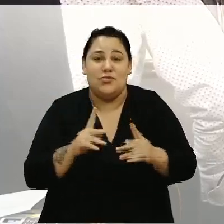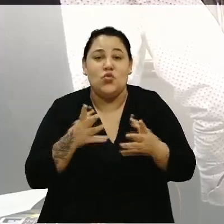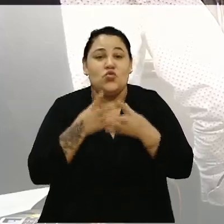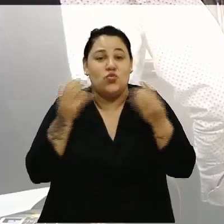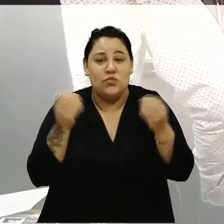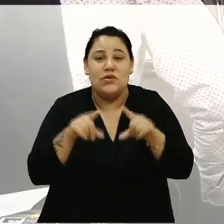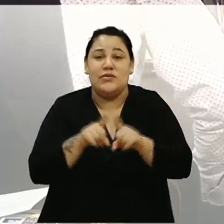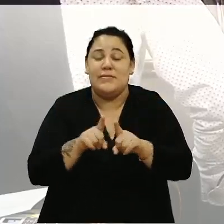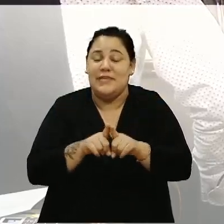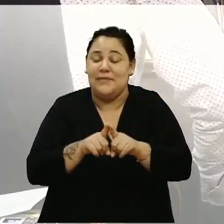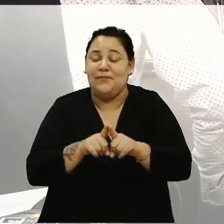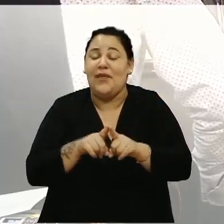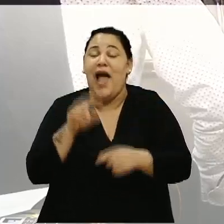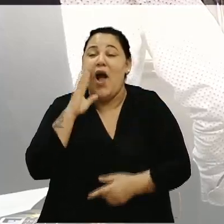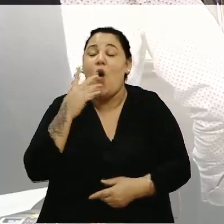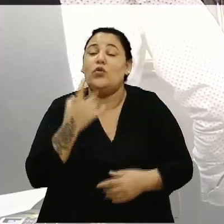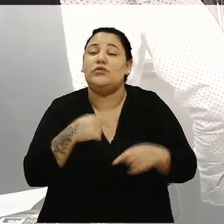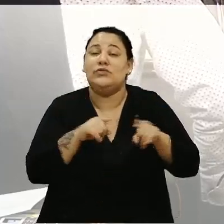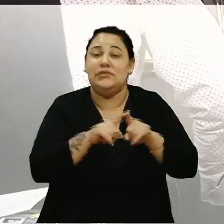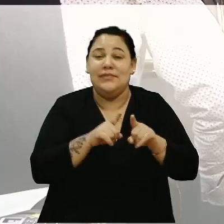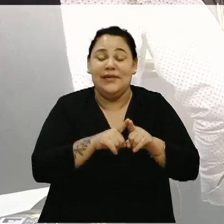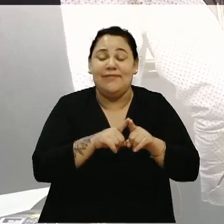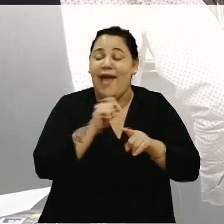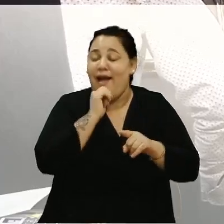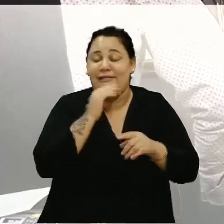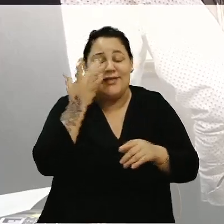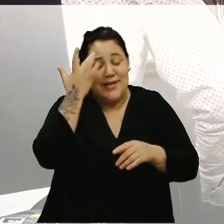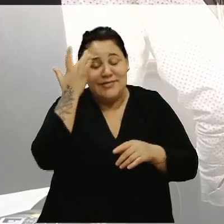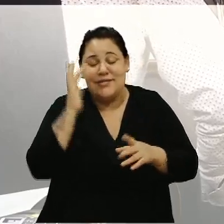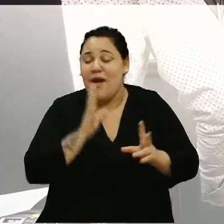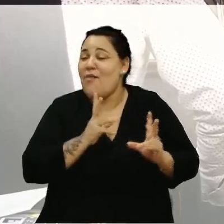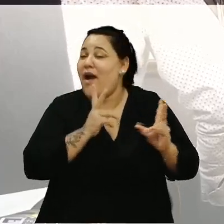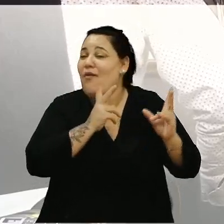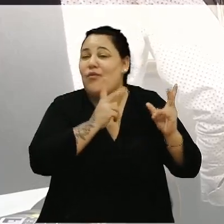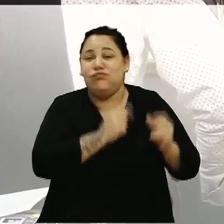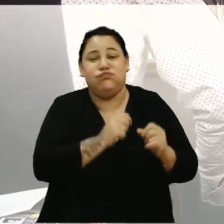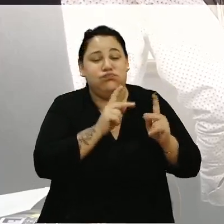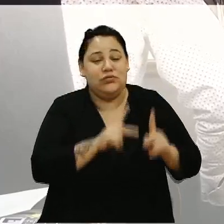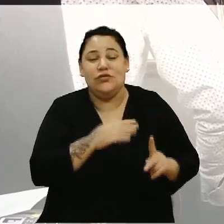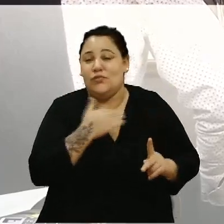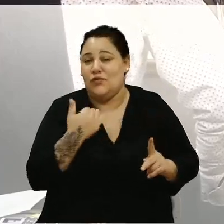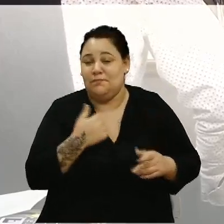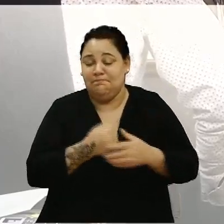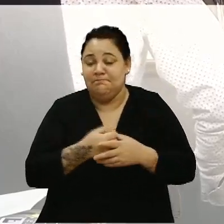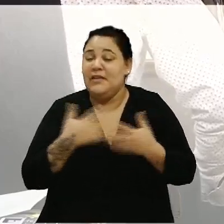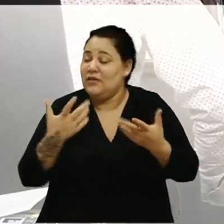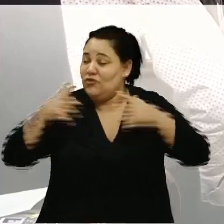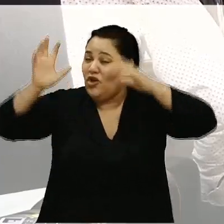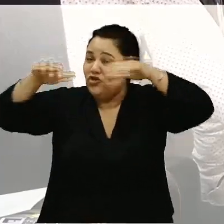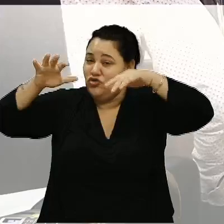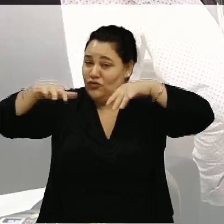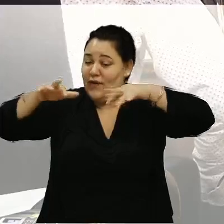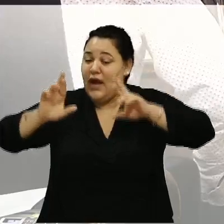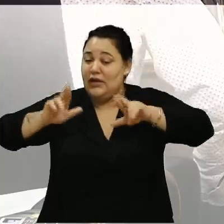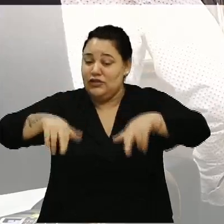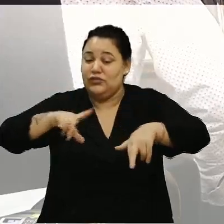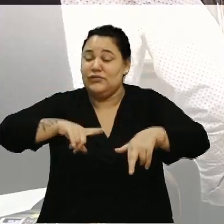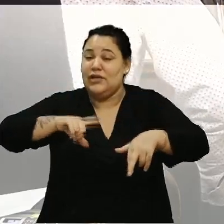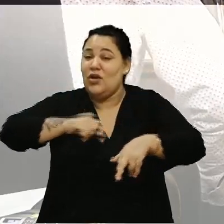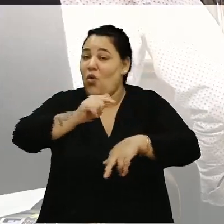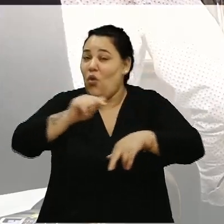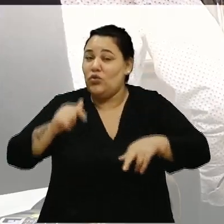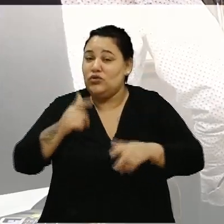com consequências ainda incalculáveis. Além das tempestades, a região registra também outros eventos